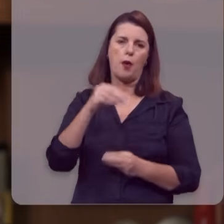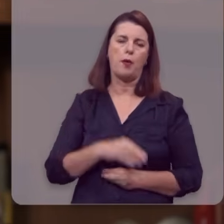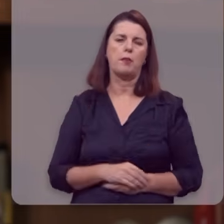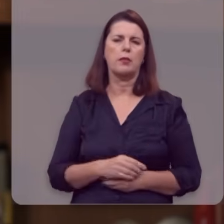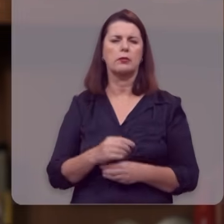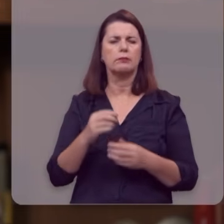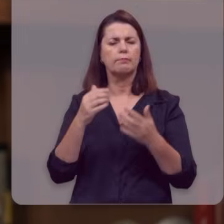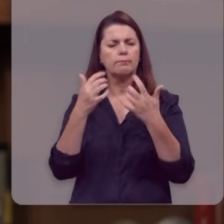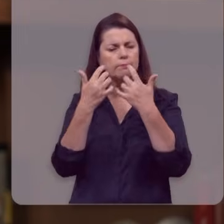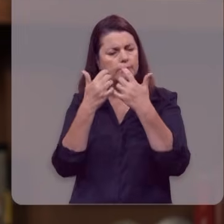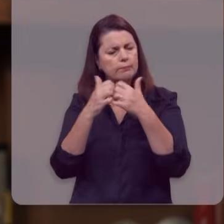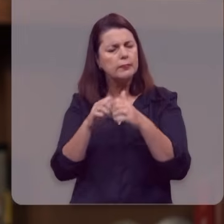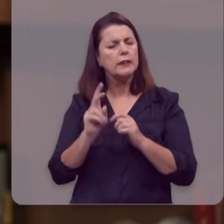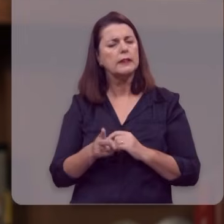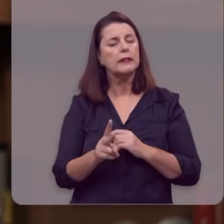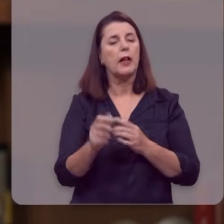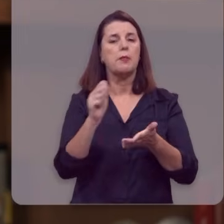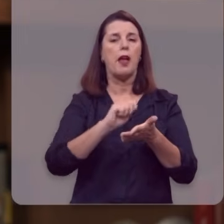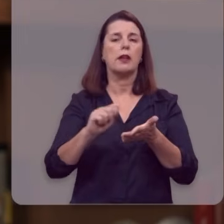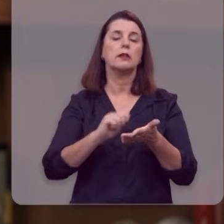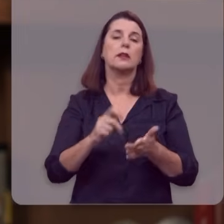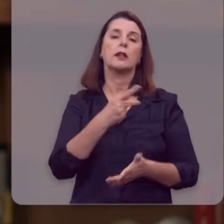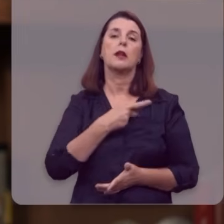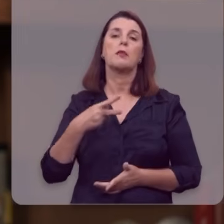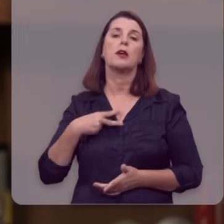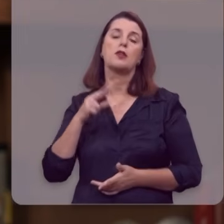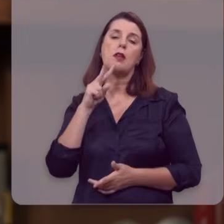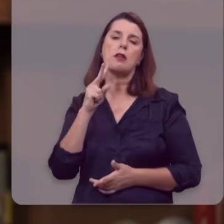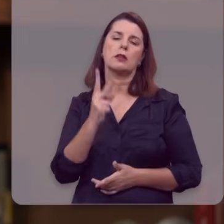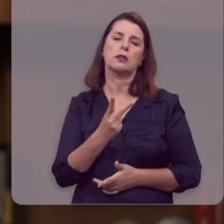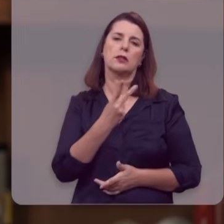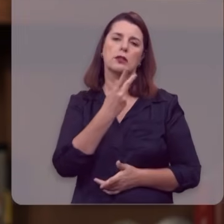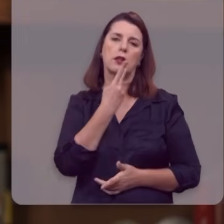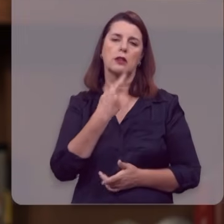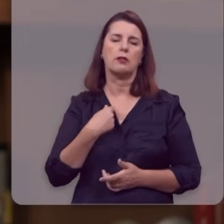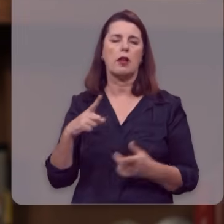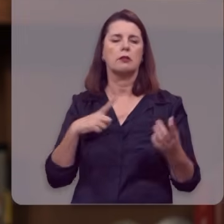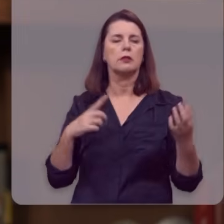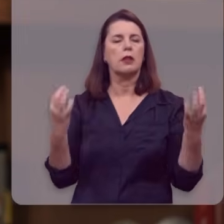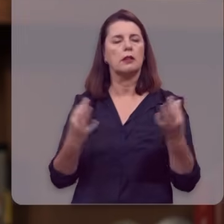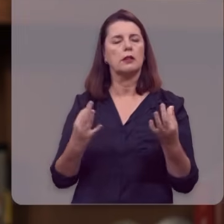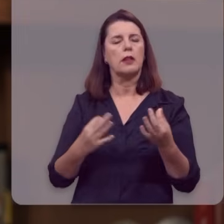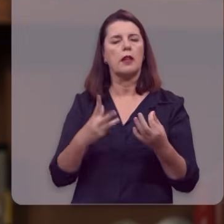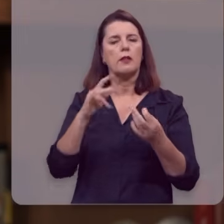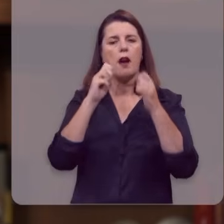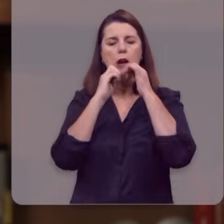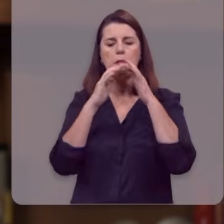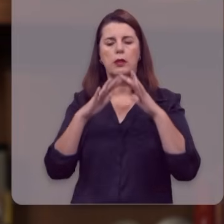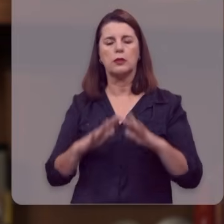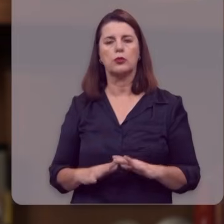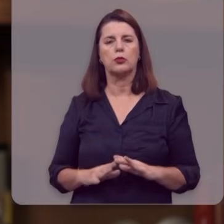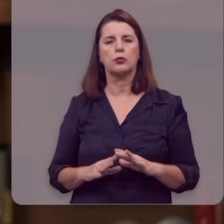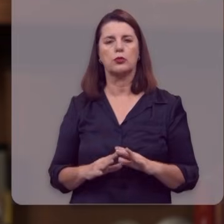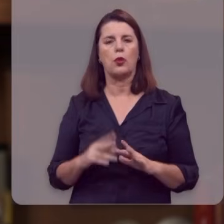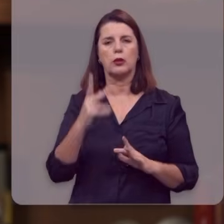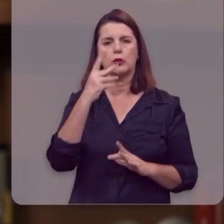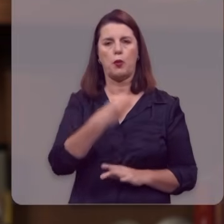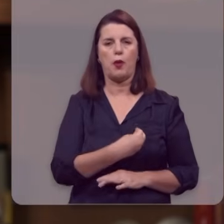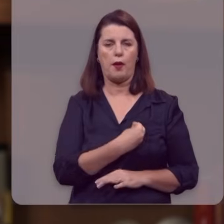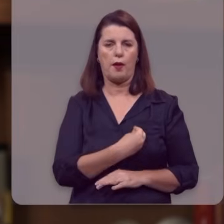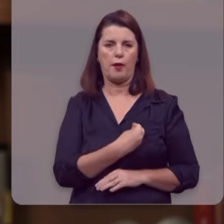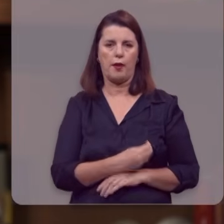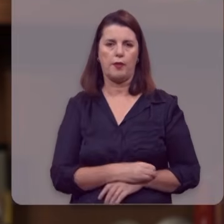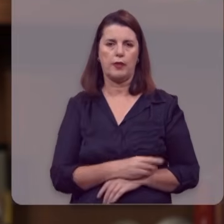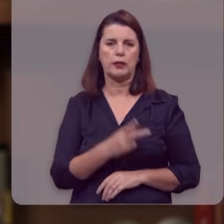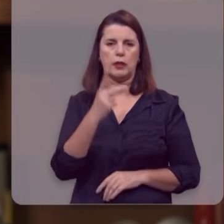mensagens, reflexões, todas elas escritas pelo reverendo Hernandes Dias Lopes, eu tenho certeza, irão abençoar a sua